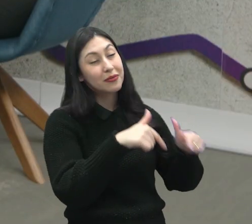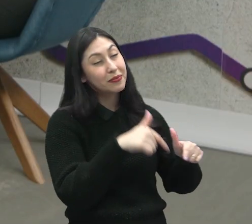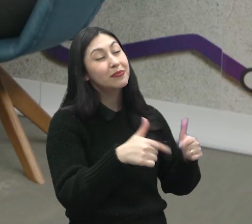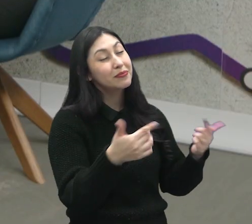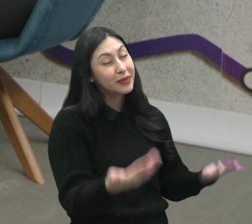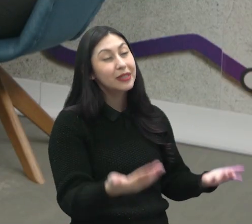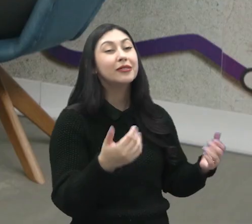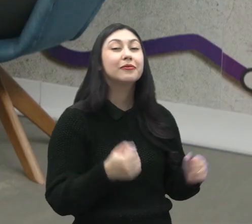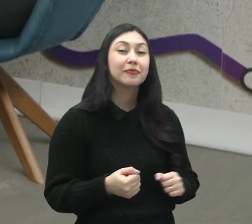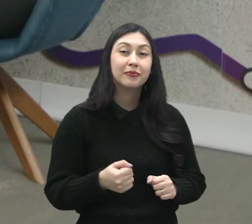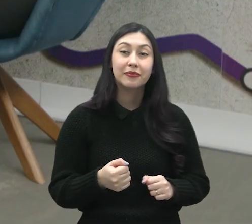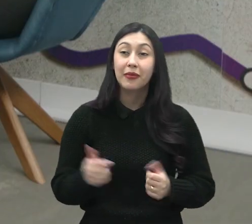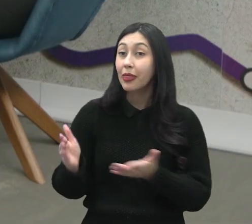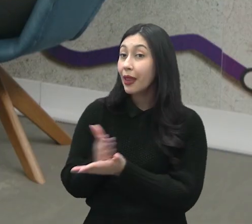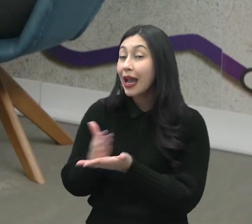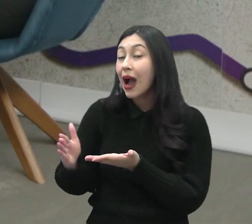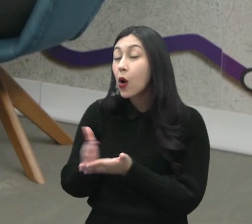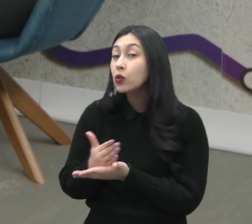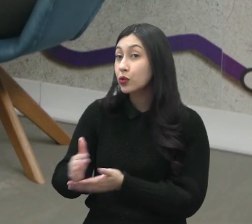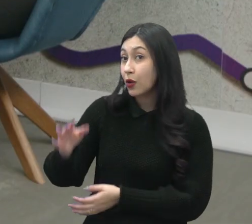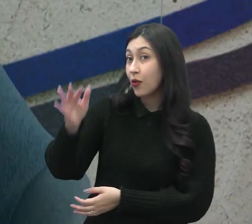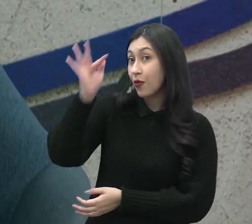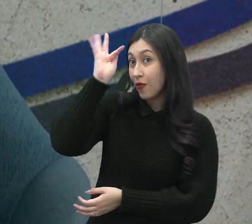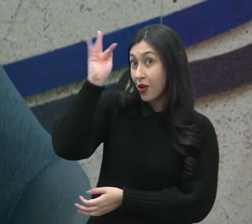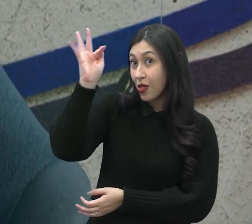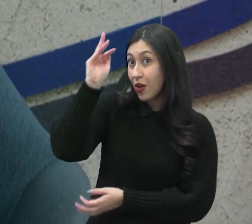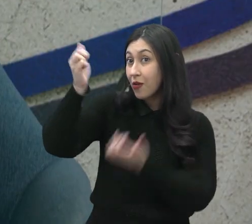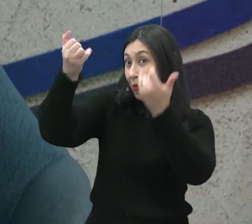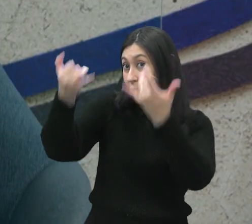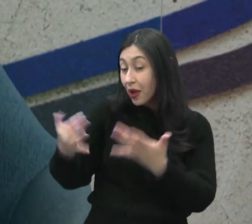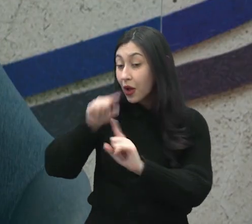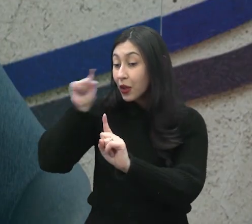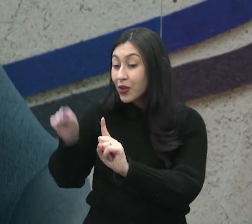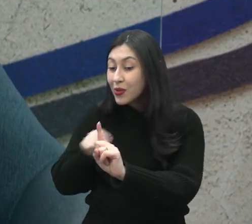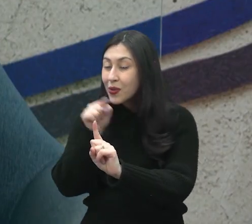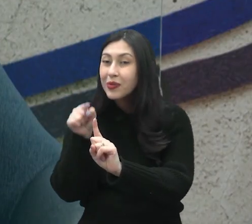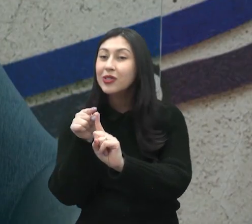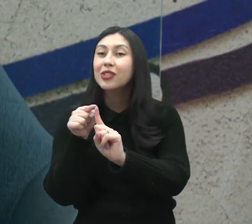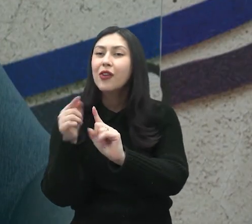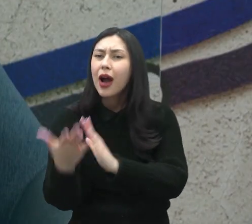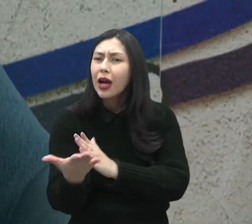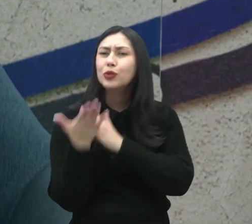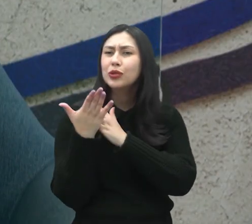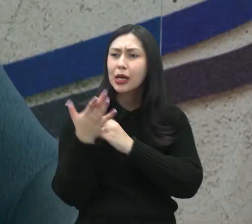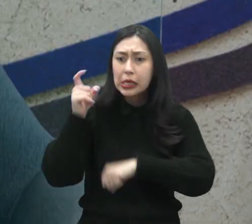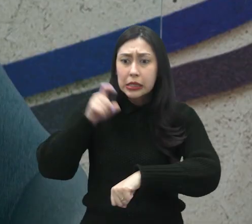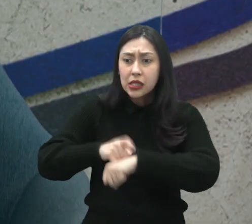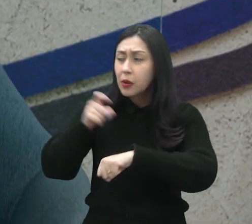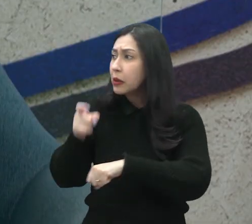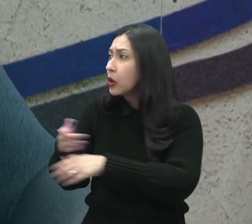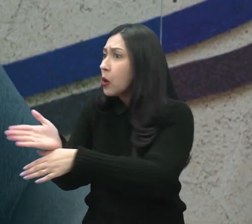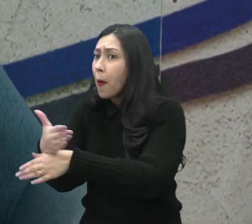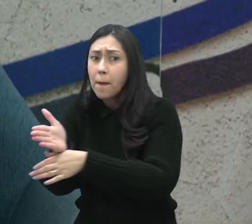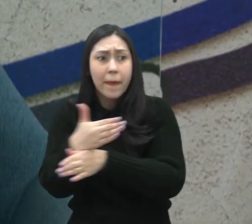Tem um propósito. Tem alguns filósofos, desculpa, Dani, mas que eles dizem que o propósito serve justamente para o momento que você está se sentindo